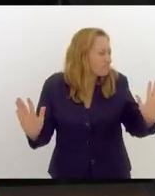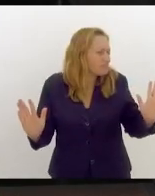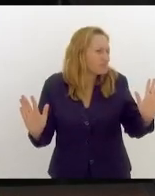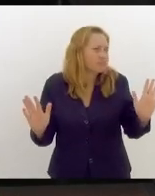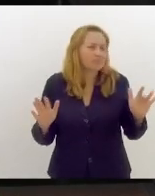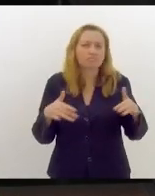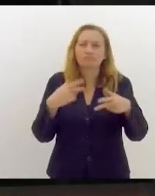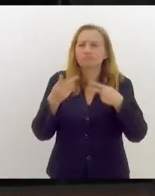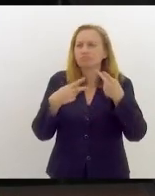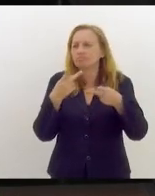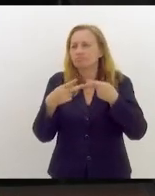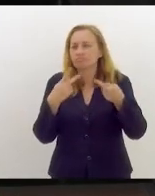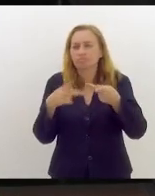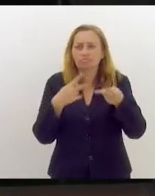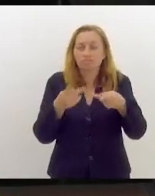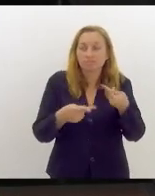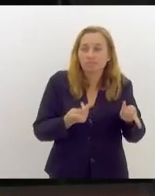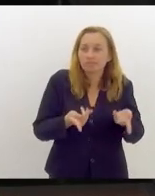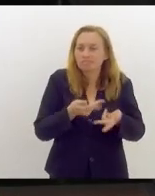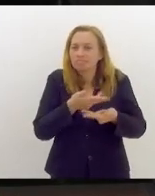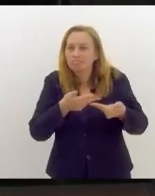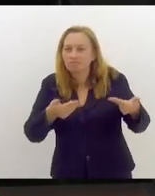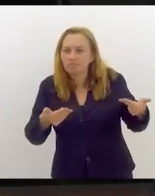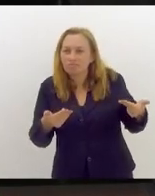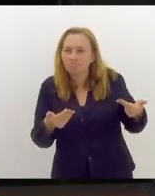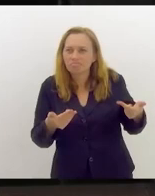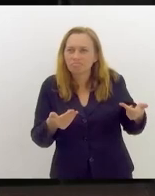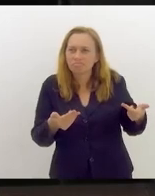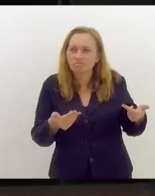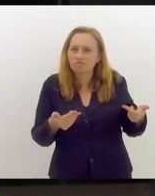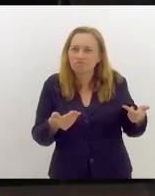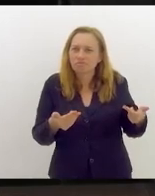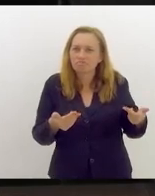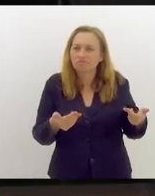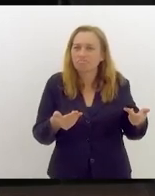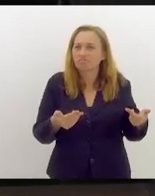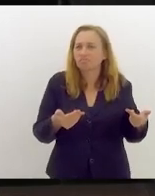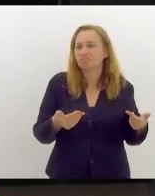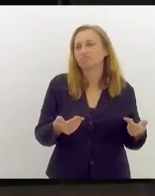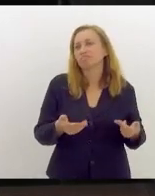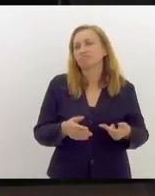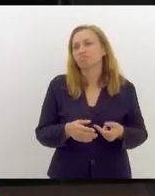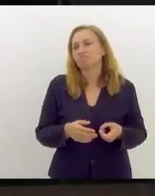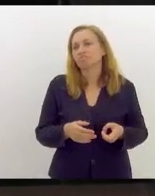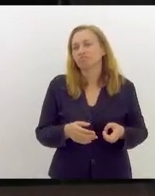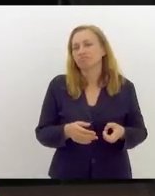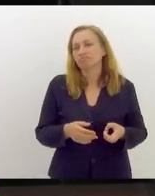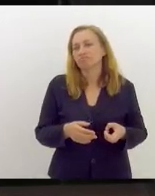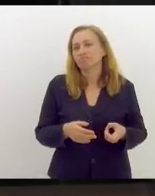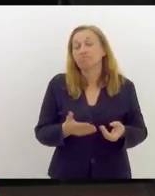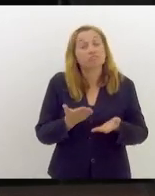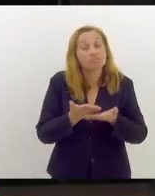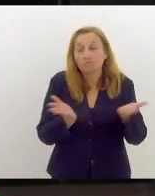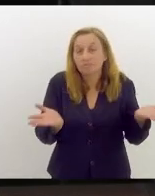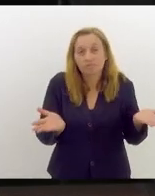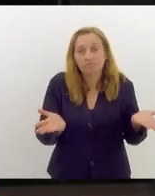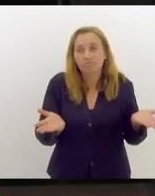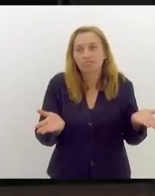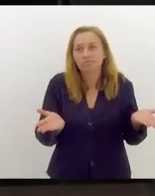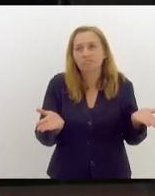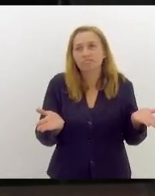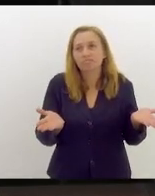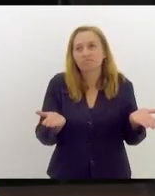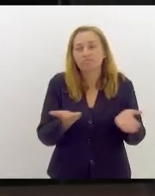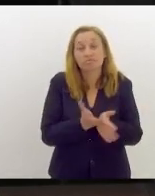ruídos essas coisinhas de gente dando chilique vai acabar já já vai